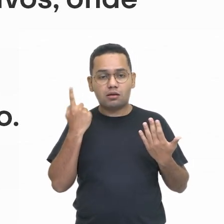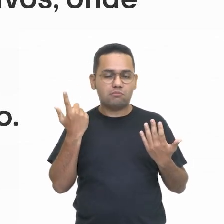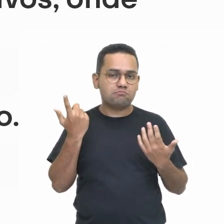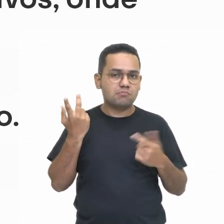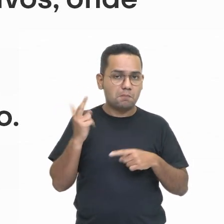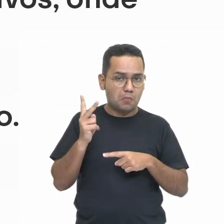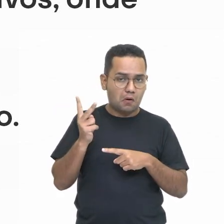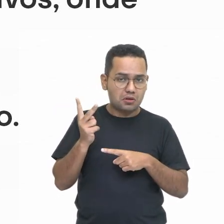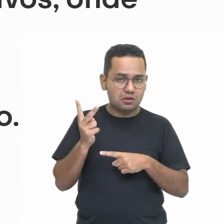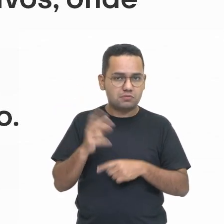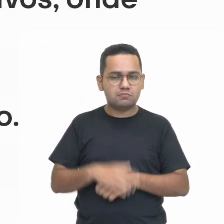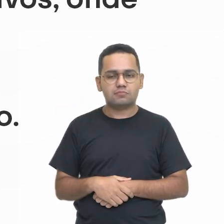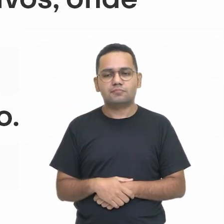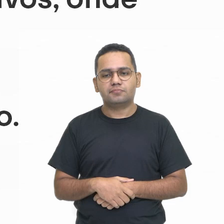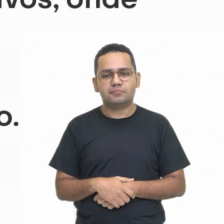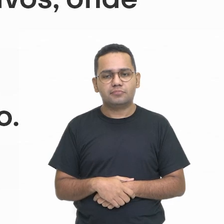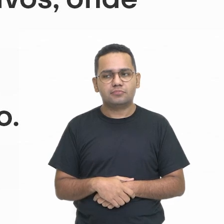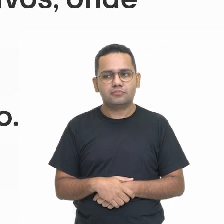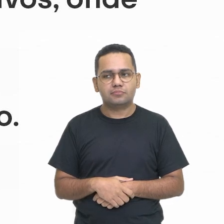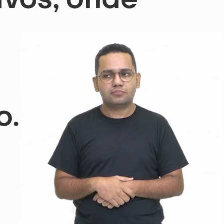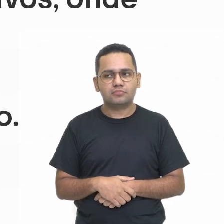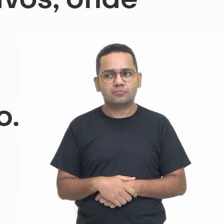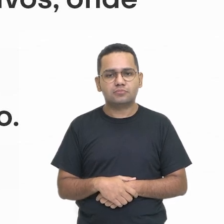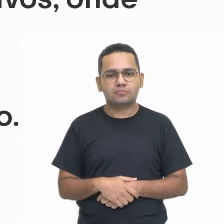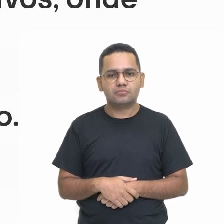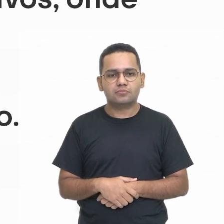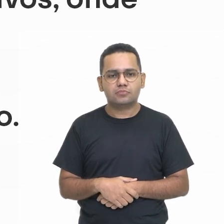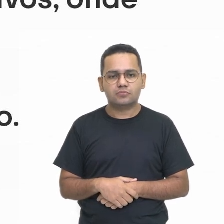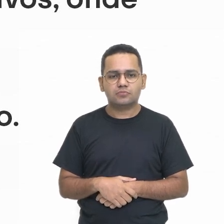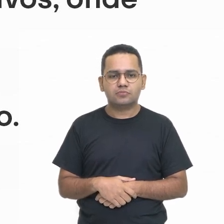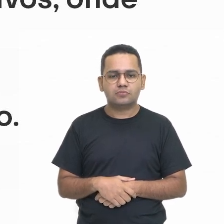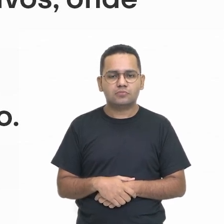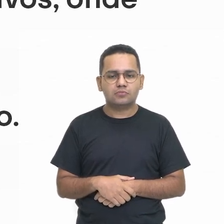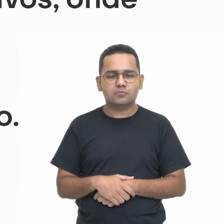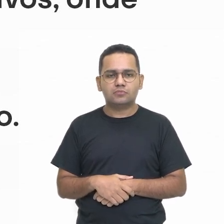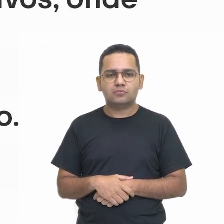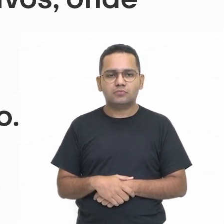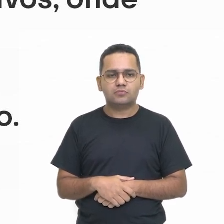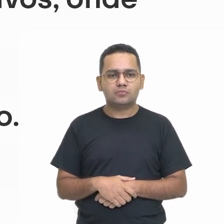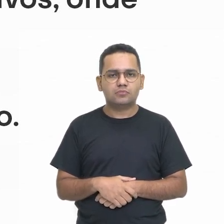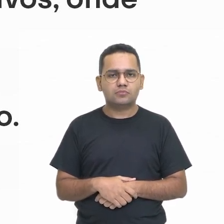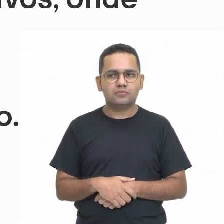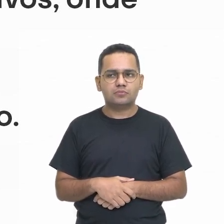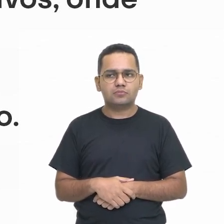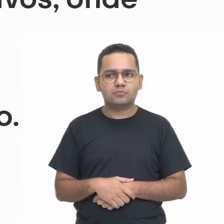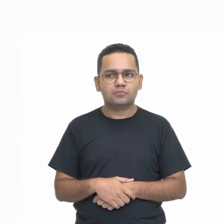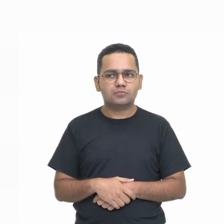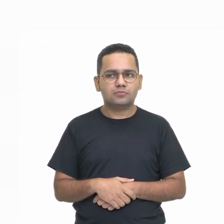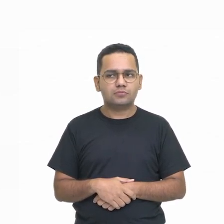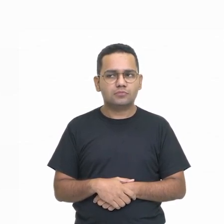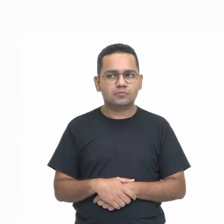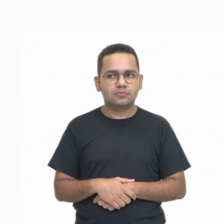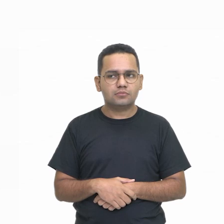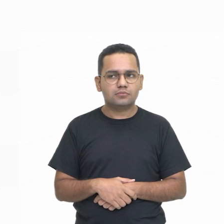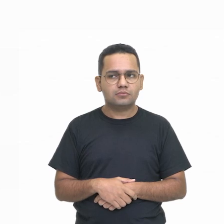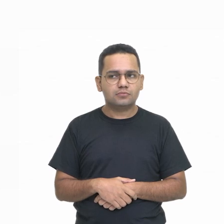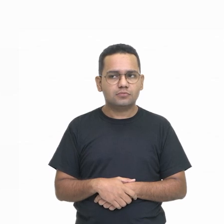né? Que os primeiros seres teriam essa capacidade